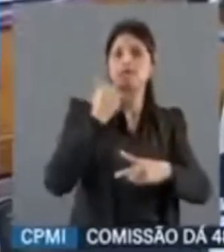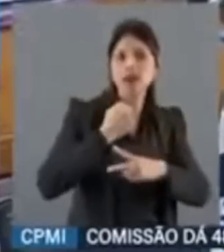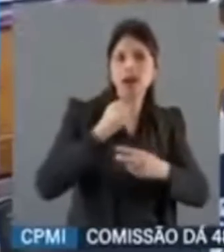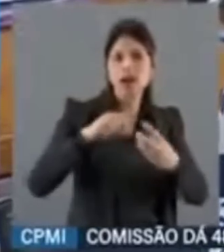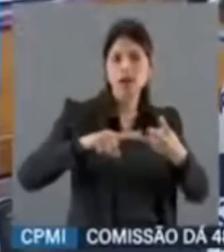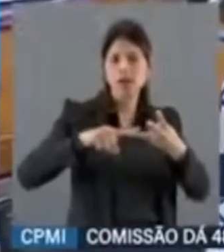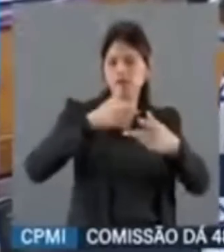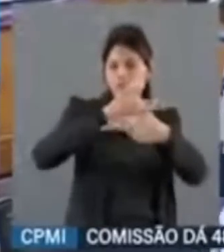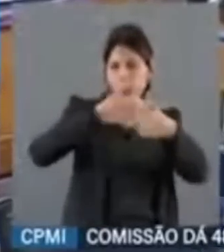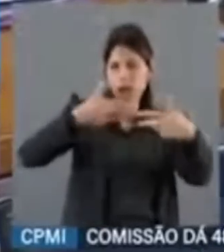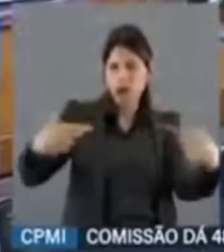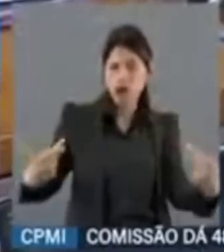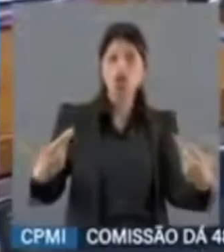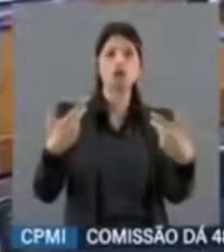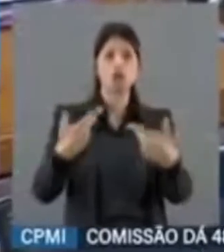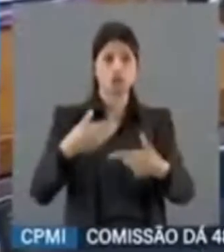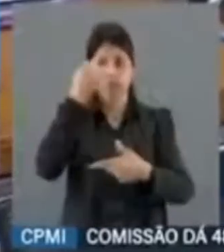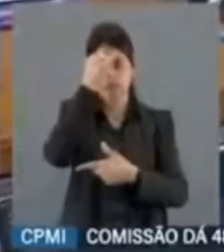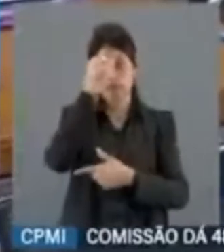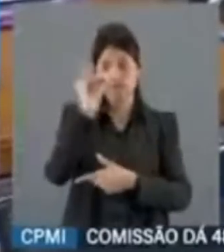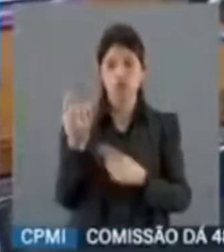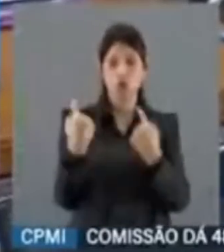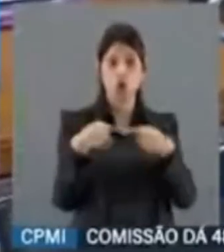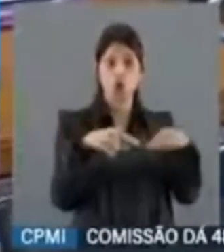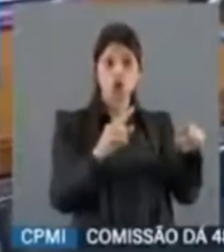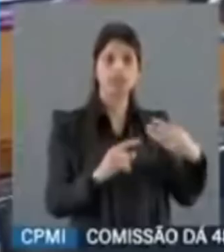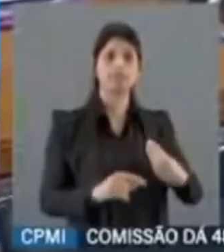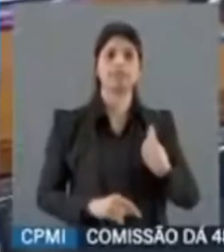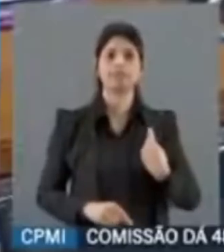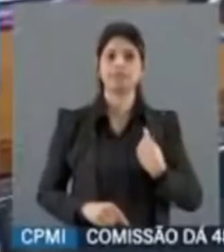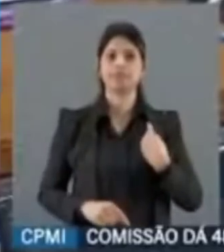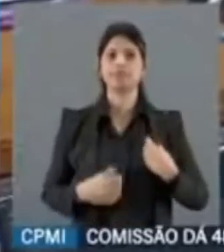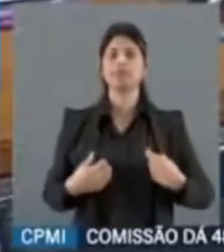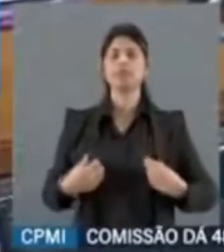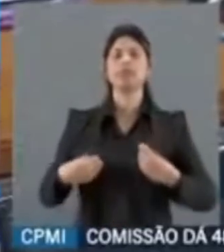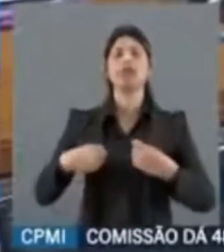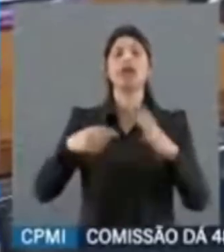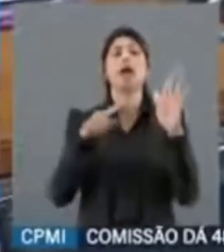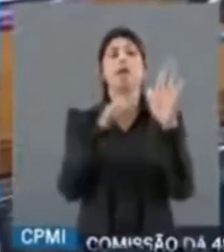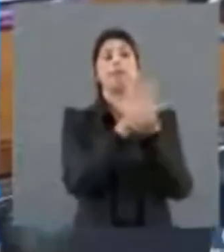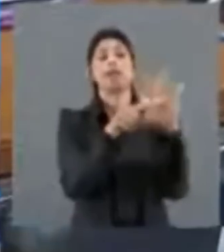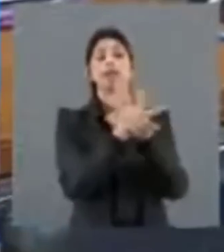42. Eu quero perguntar uma coisa que eu acho extremamente importante.